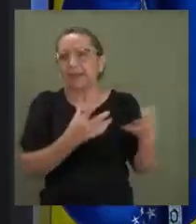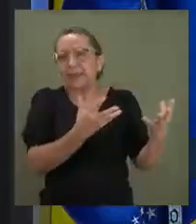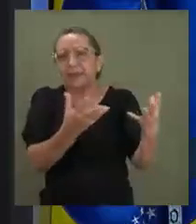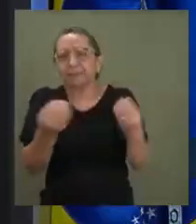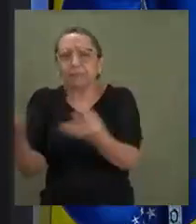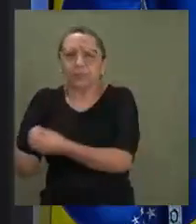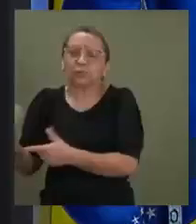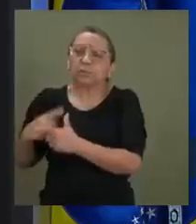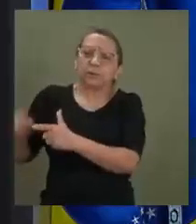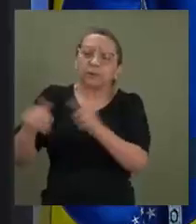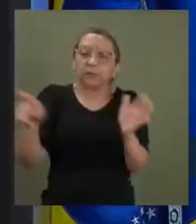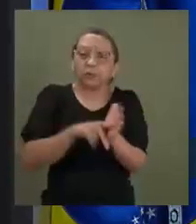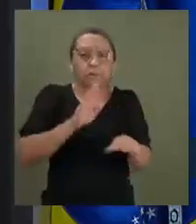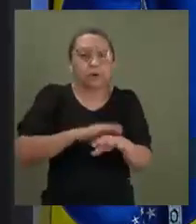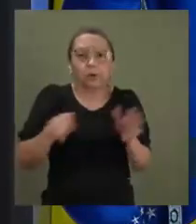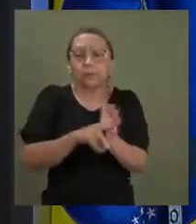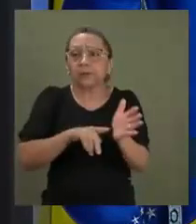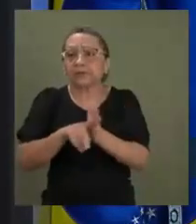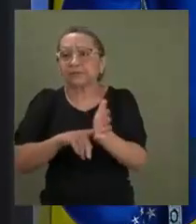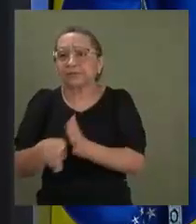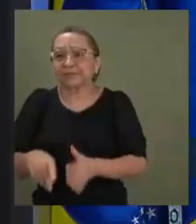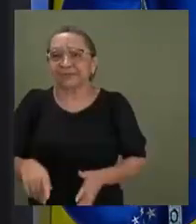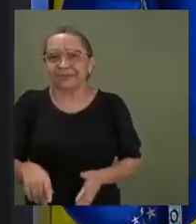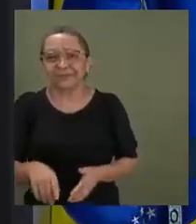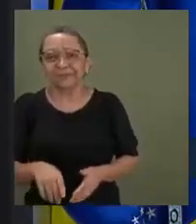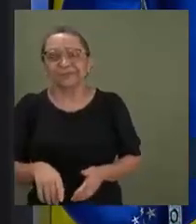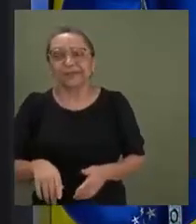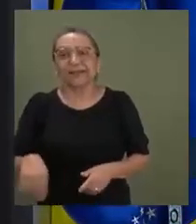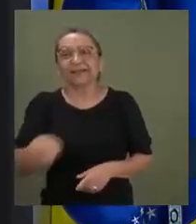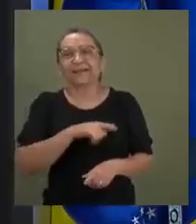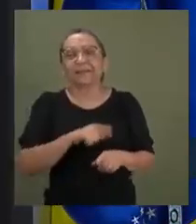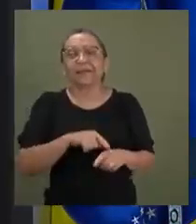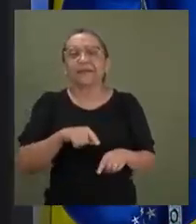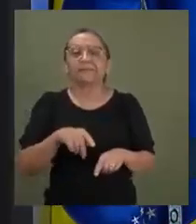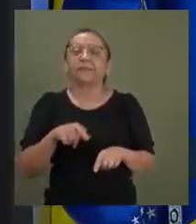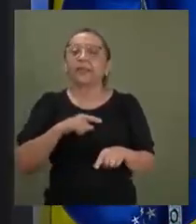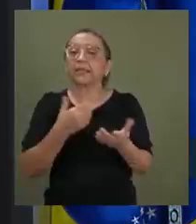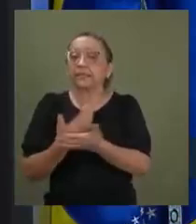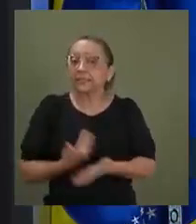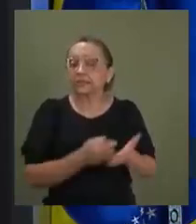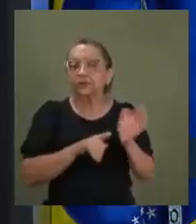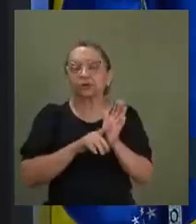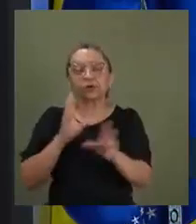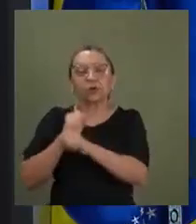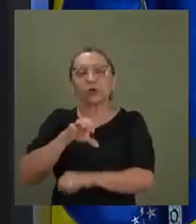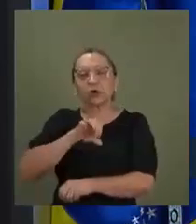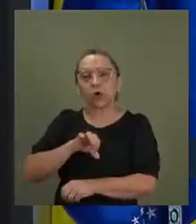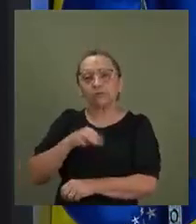efeito colateral no próprio estudo da Pfizer. Na Austrália também um estudo com 9%, 10%